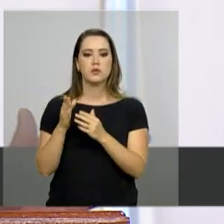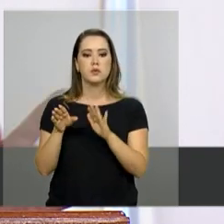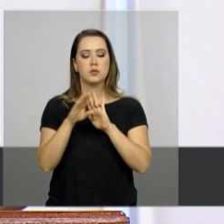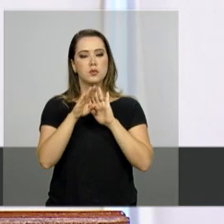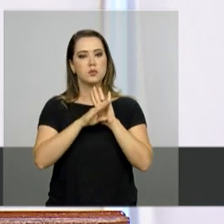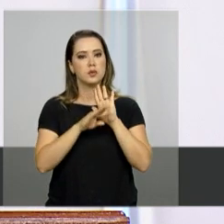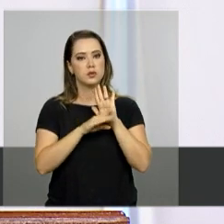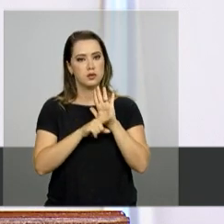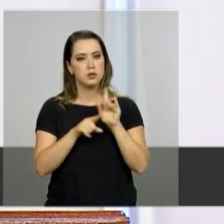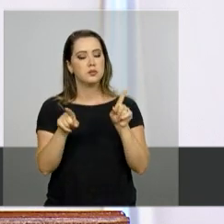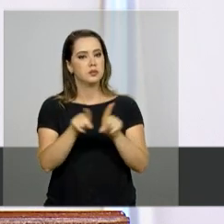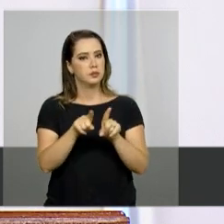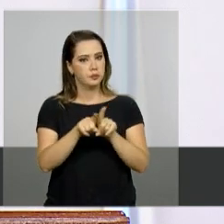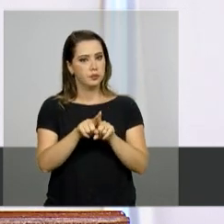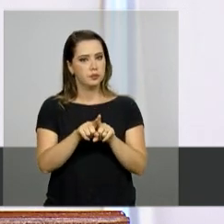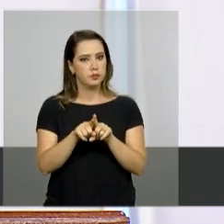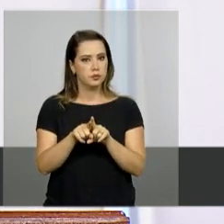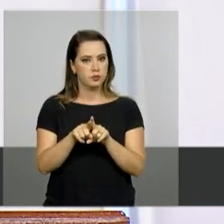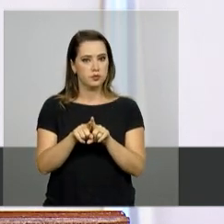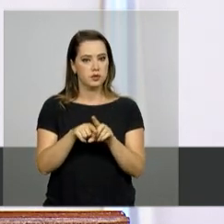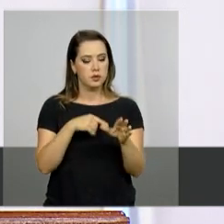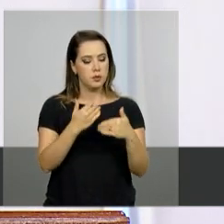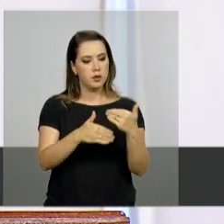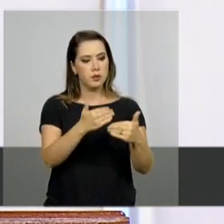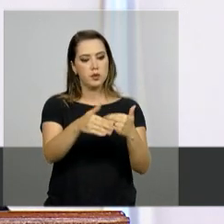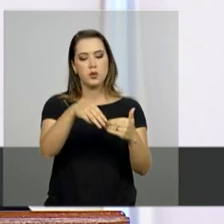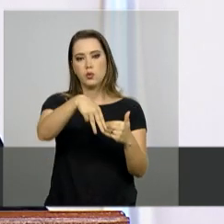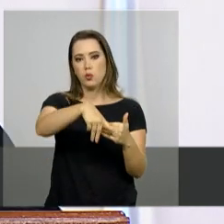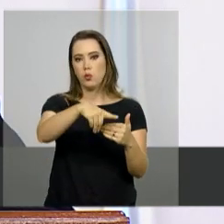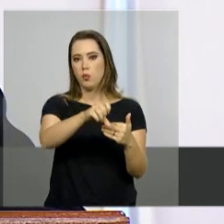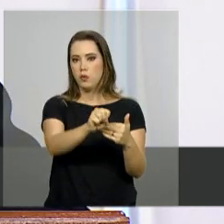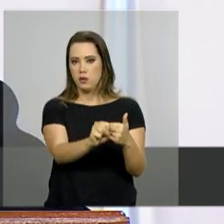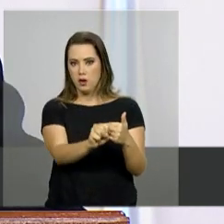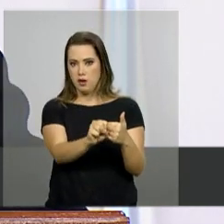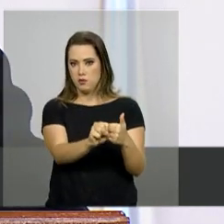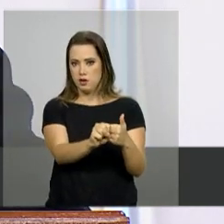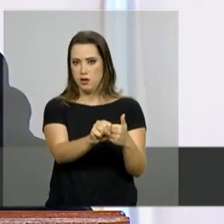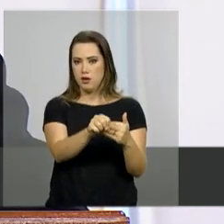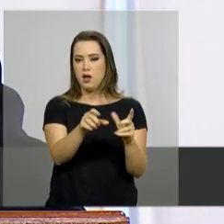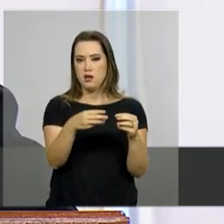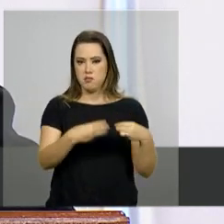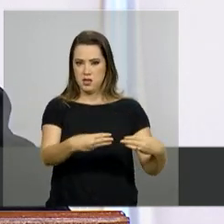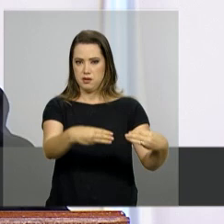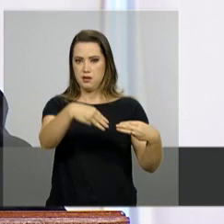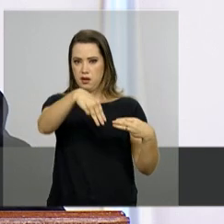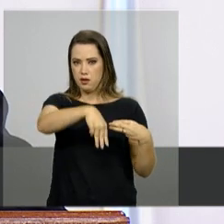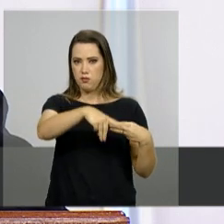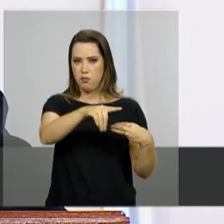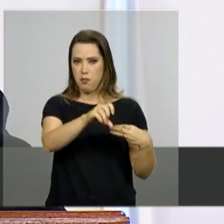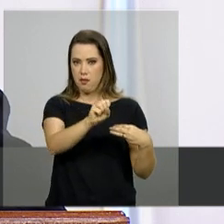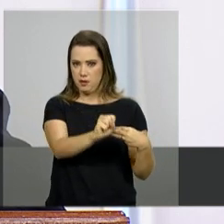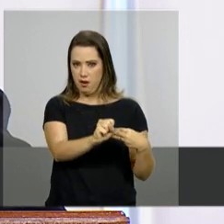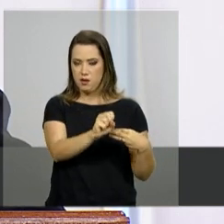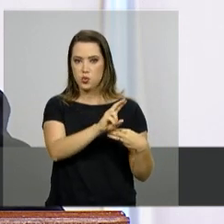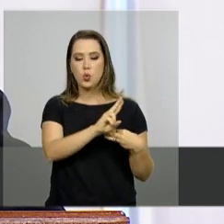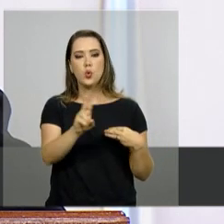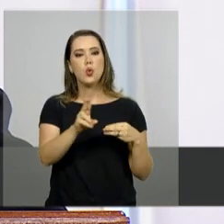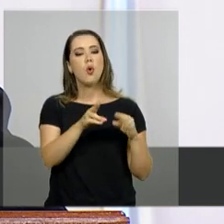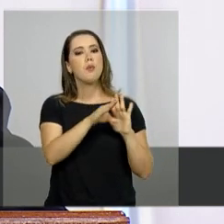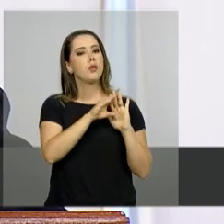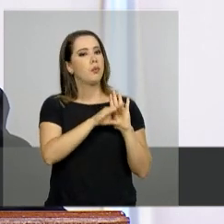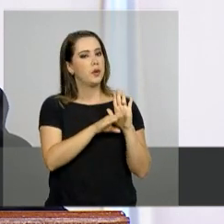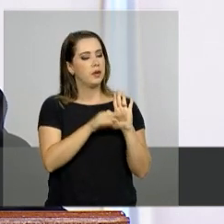programa também nascido no desenvolvimento social a que se deu o título muito adequado de progredir porque a idéia de